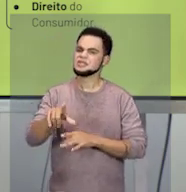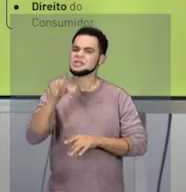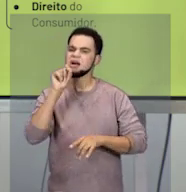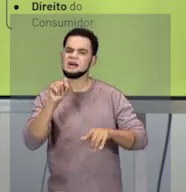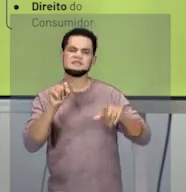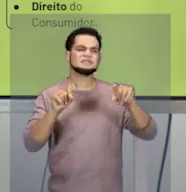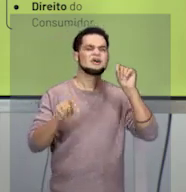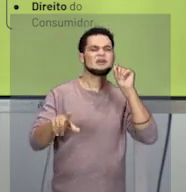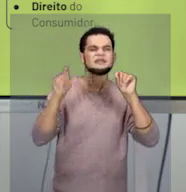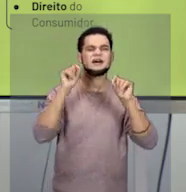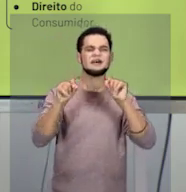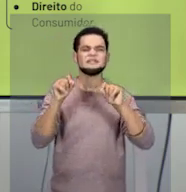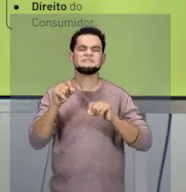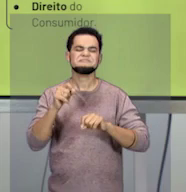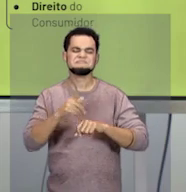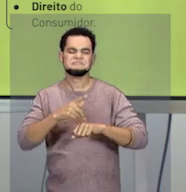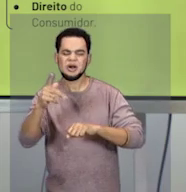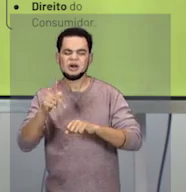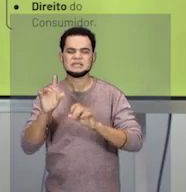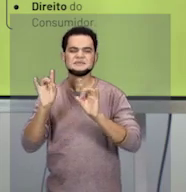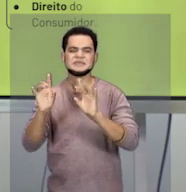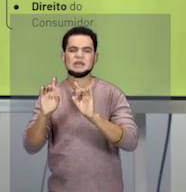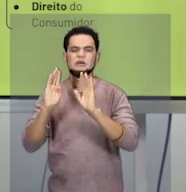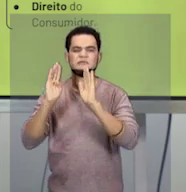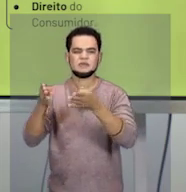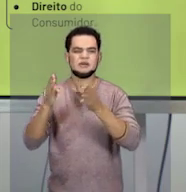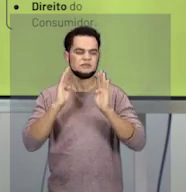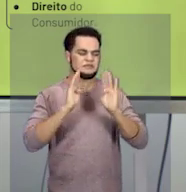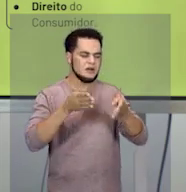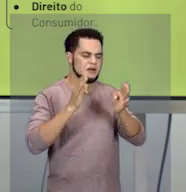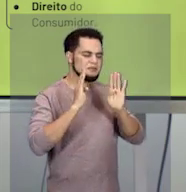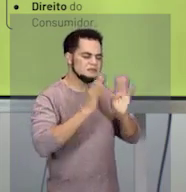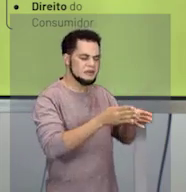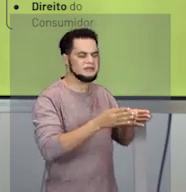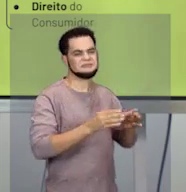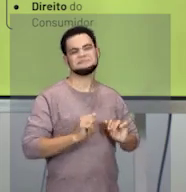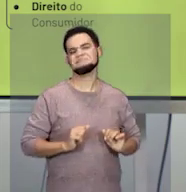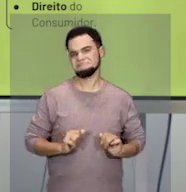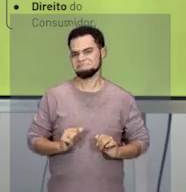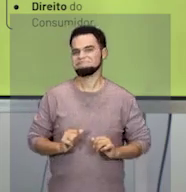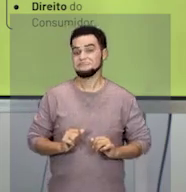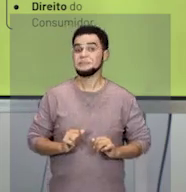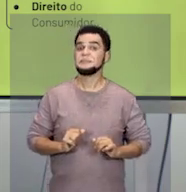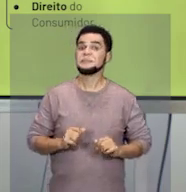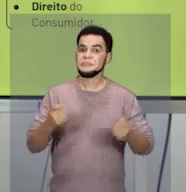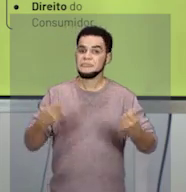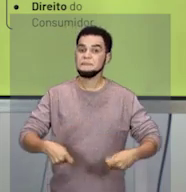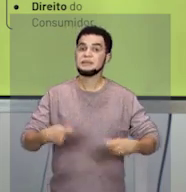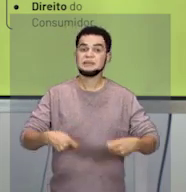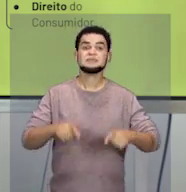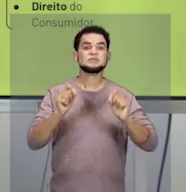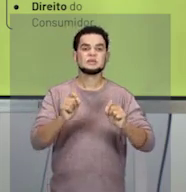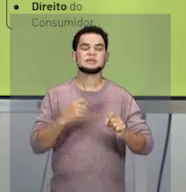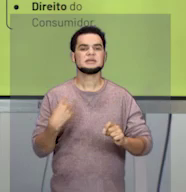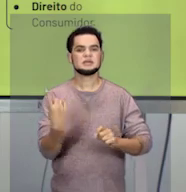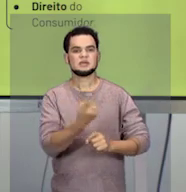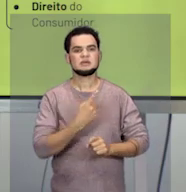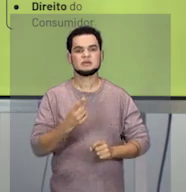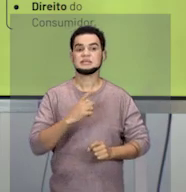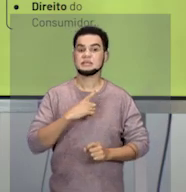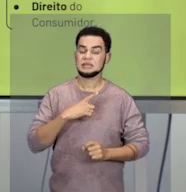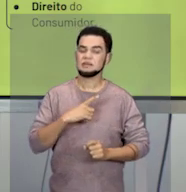direito trabalhista, ou em direito penal. Então, é necessário que a gente faça então outros caminhos para que a